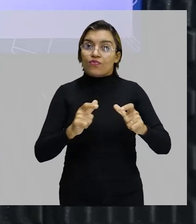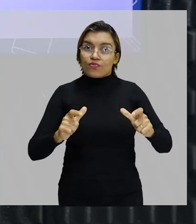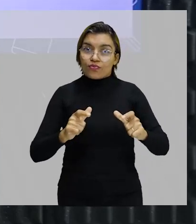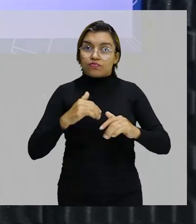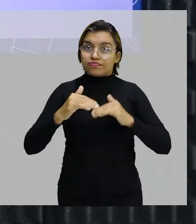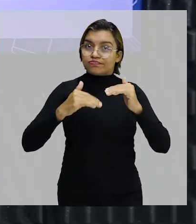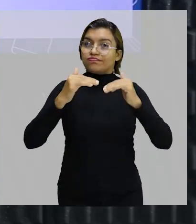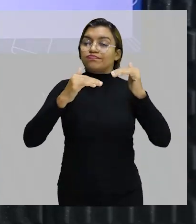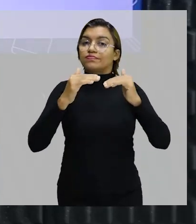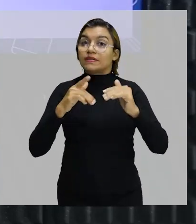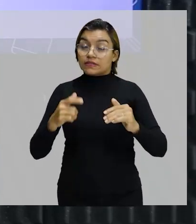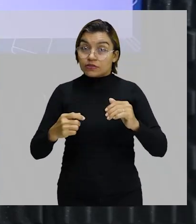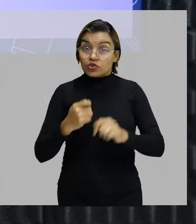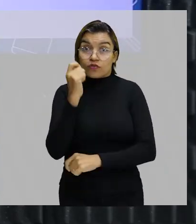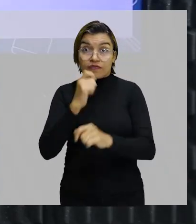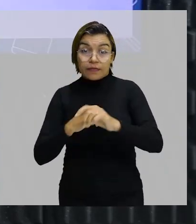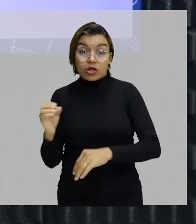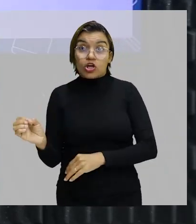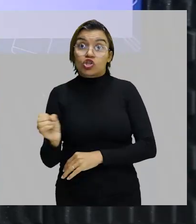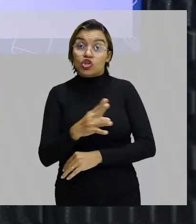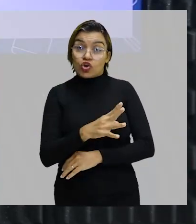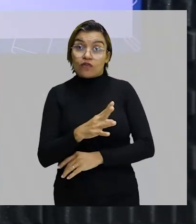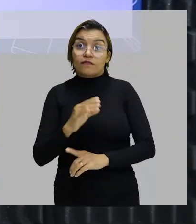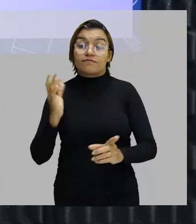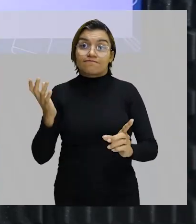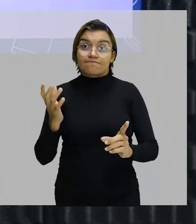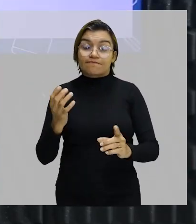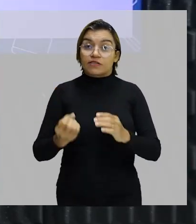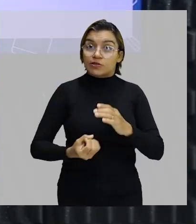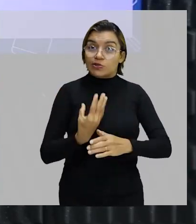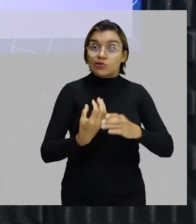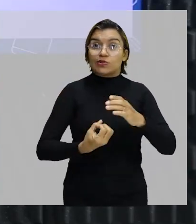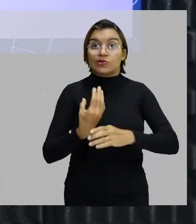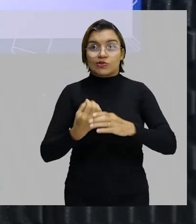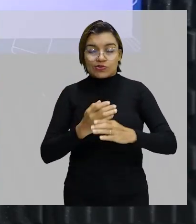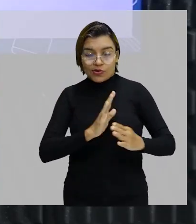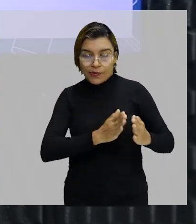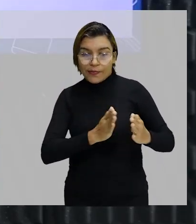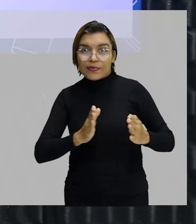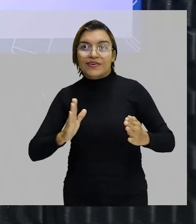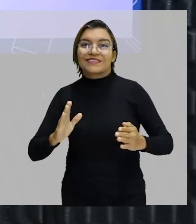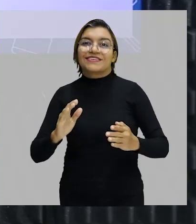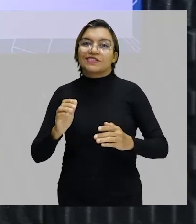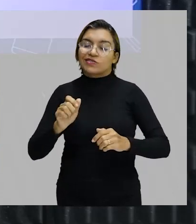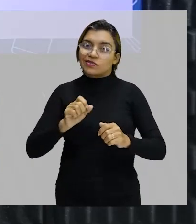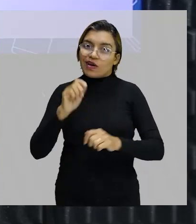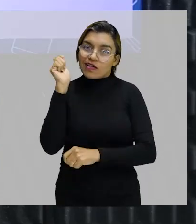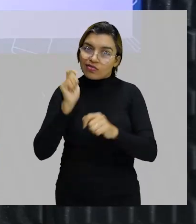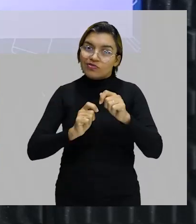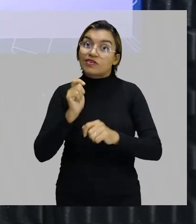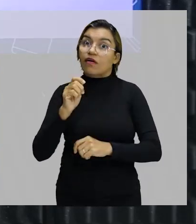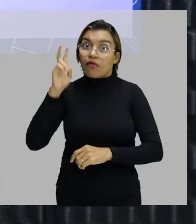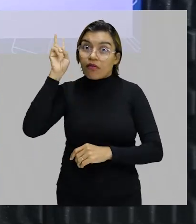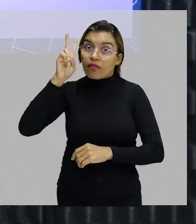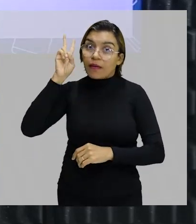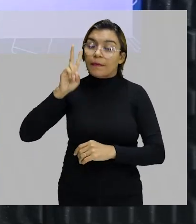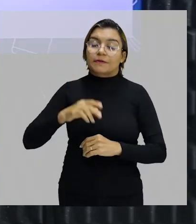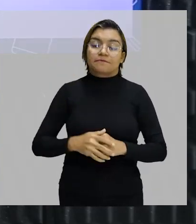obra nessas novas fábricas, né, que vão surgir com este processo industrial, beleza? Então, lembra